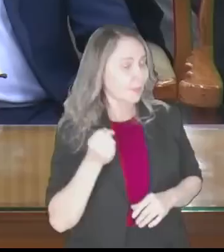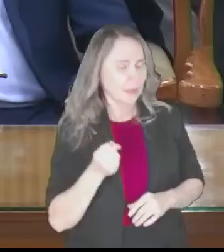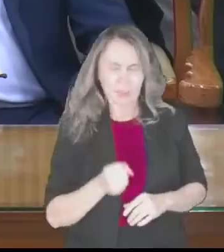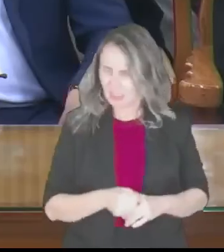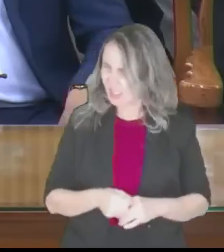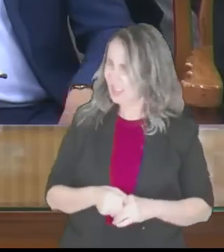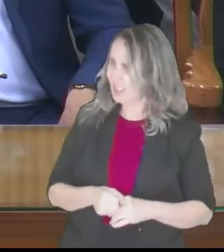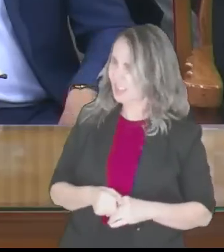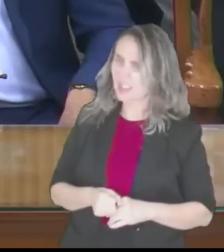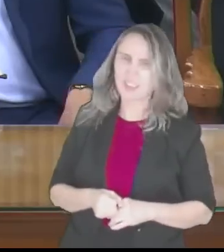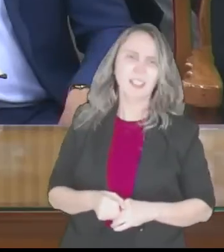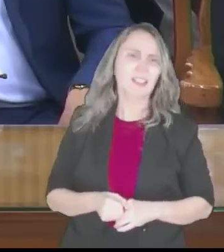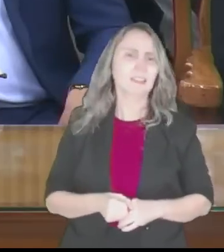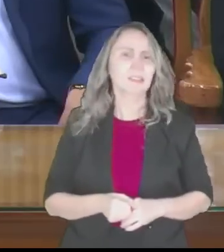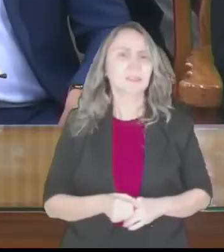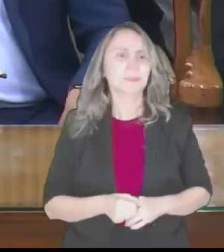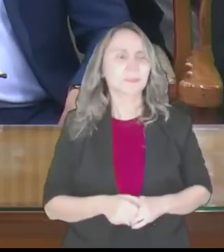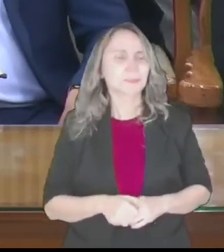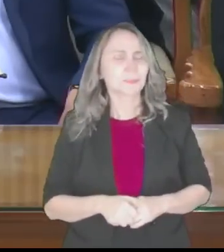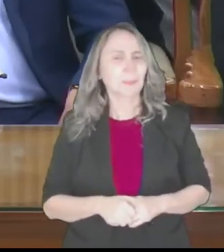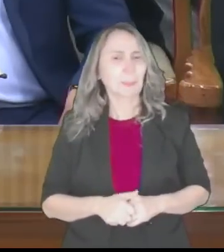Nossa Senhora, ele diz não é que é mesmo.